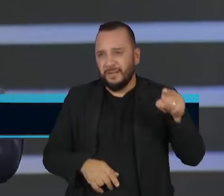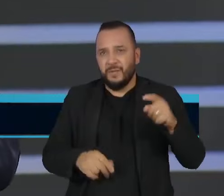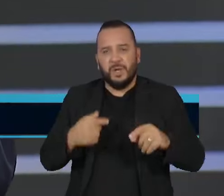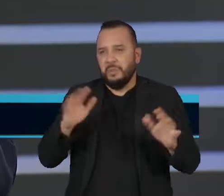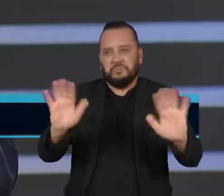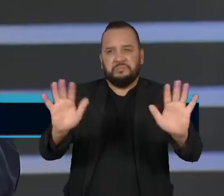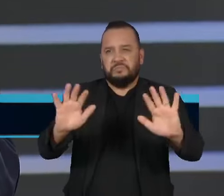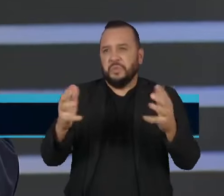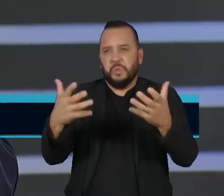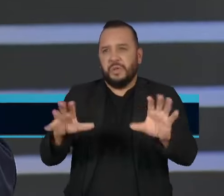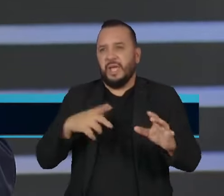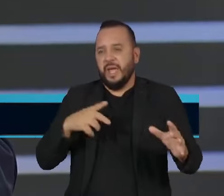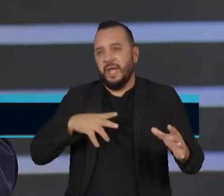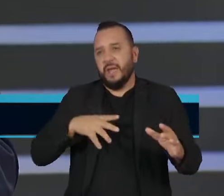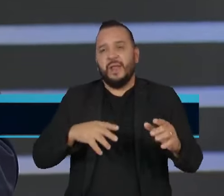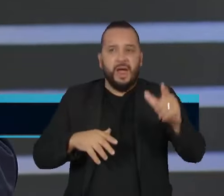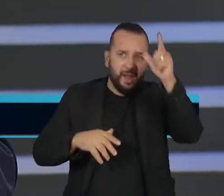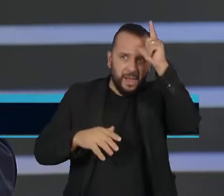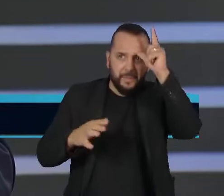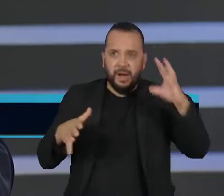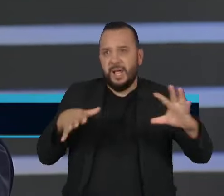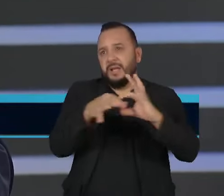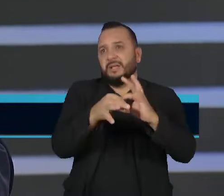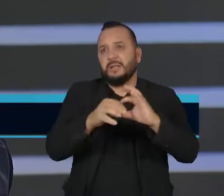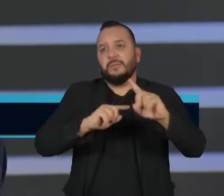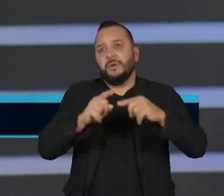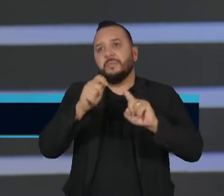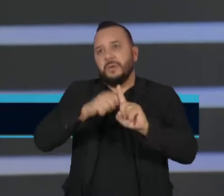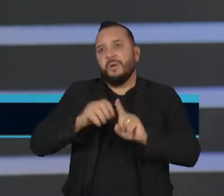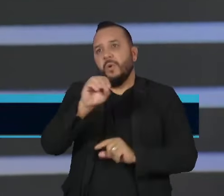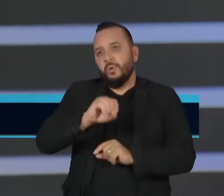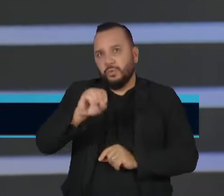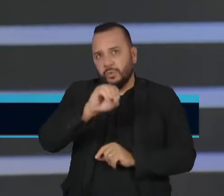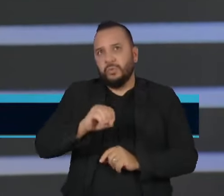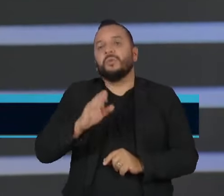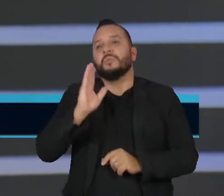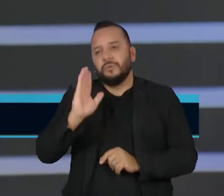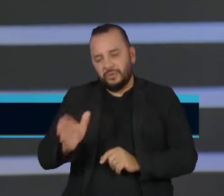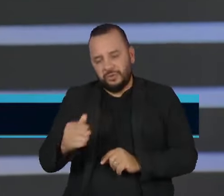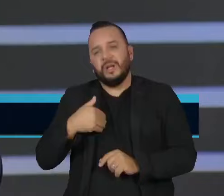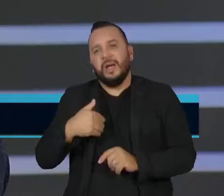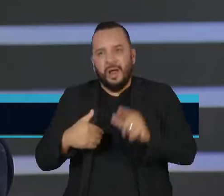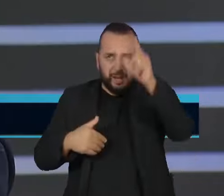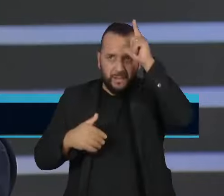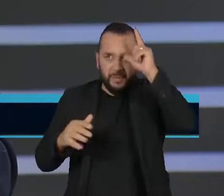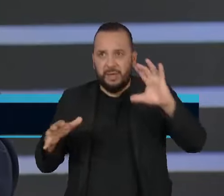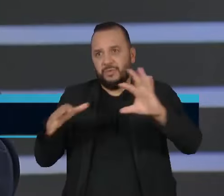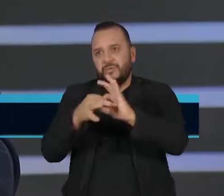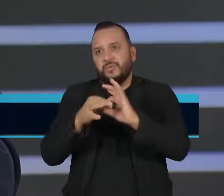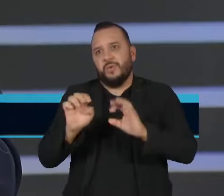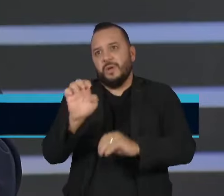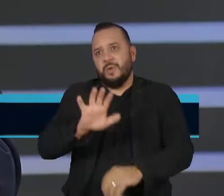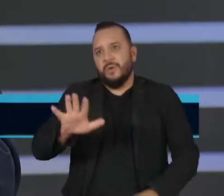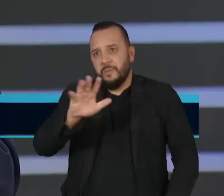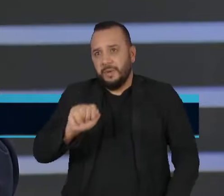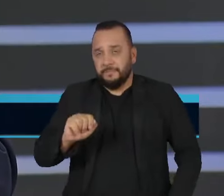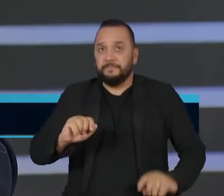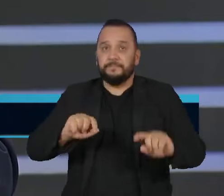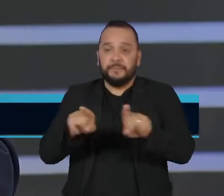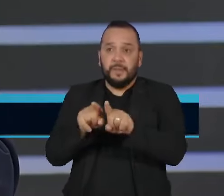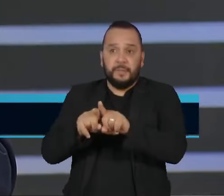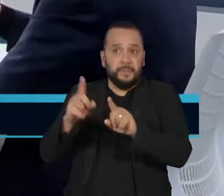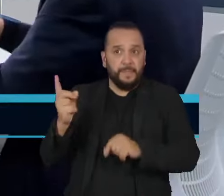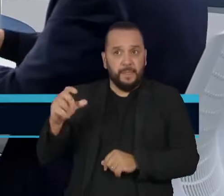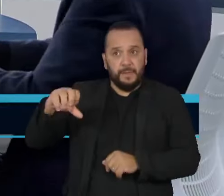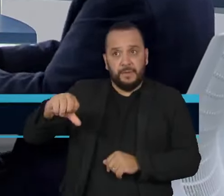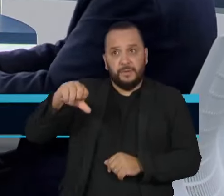queremos saber de reunificação da Alemanha. Em outubro de 1990 veio a reunificação. E em 1991, no Natal,